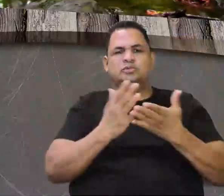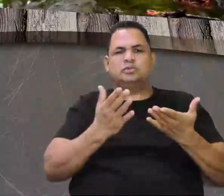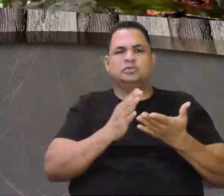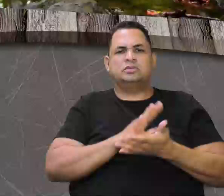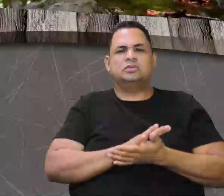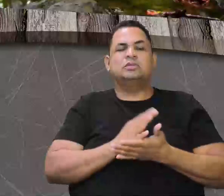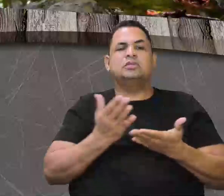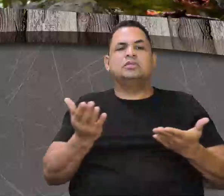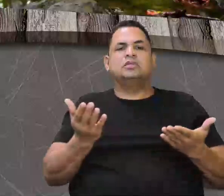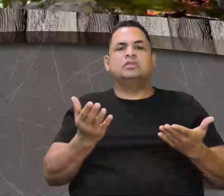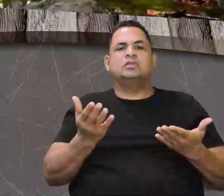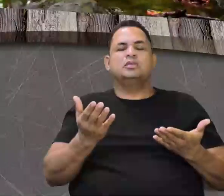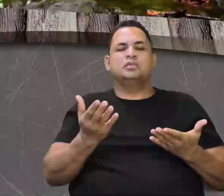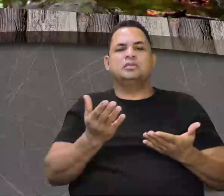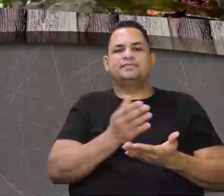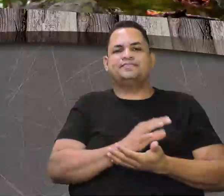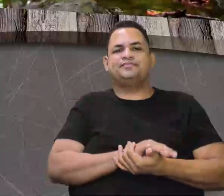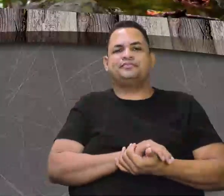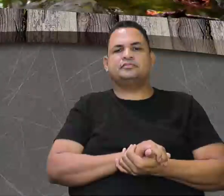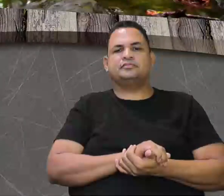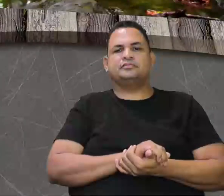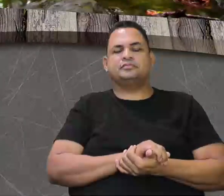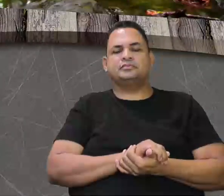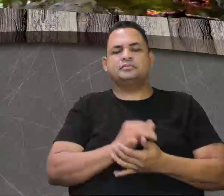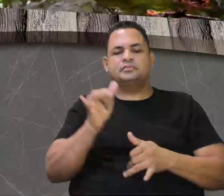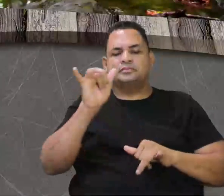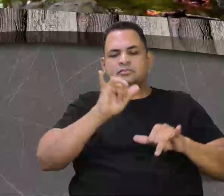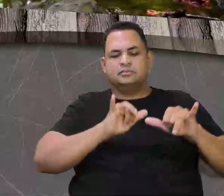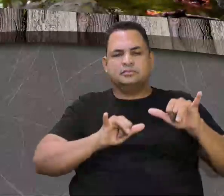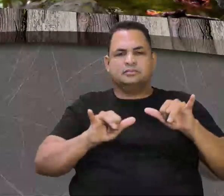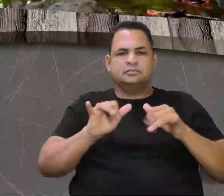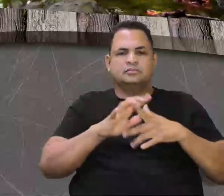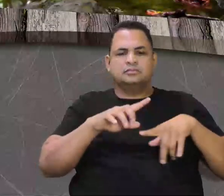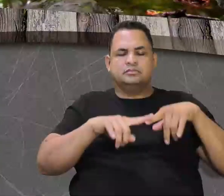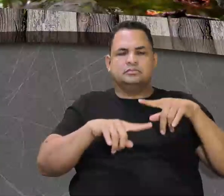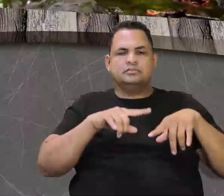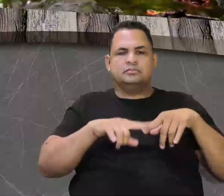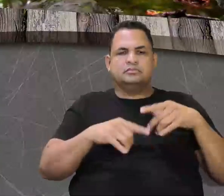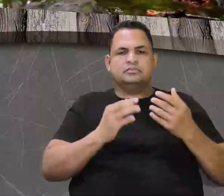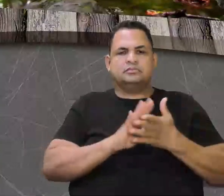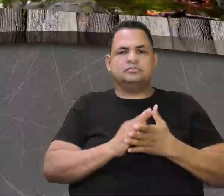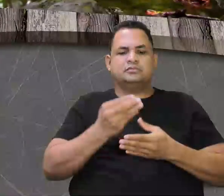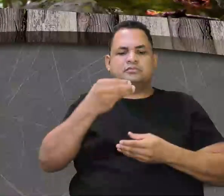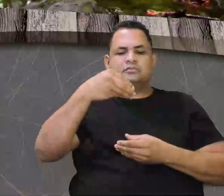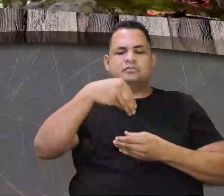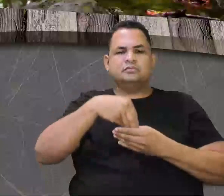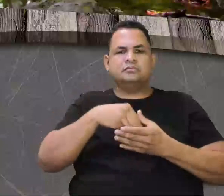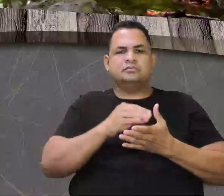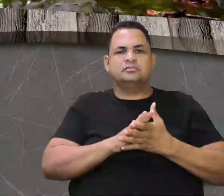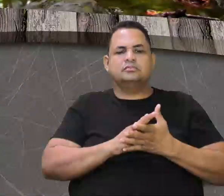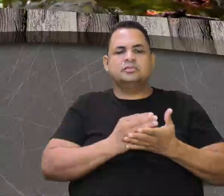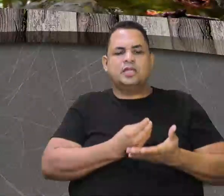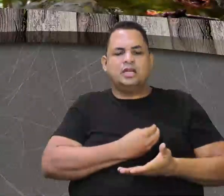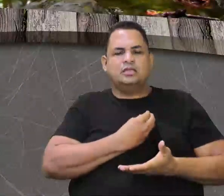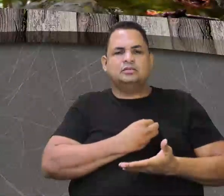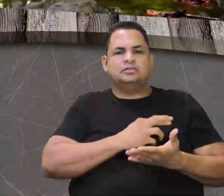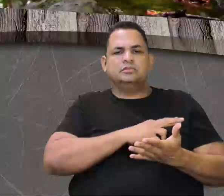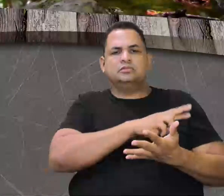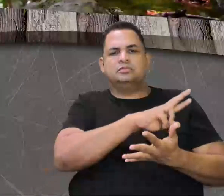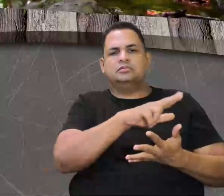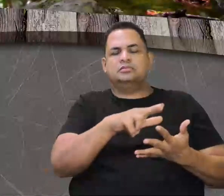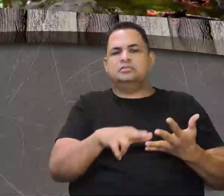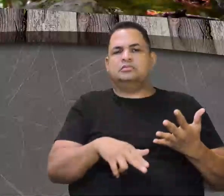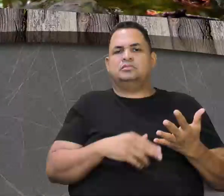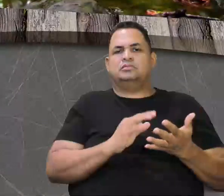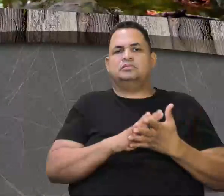tudo. Aí esses elementos químicos vão parar dentro dos organismos,